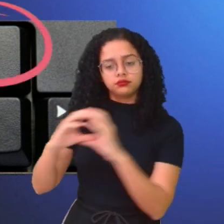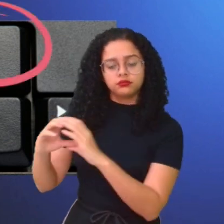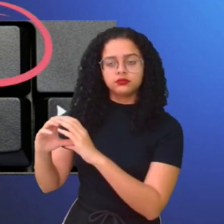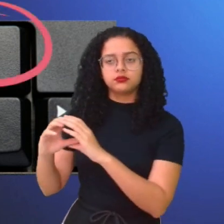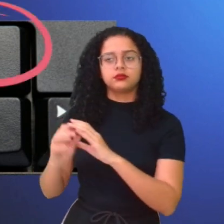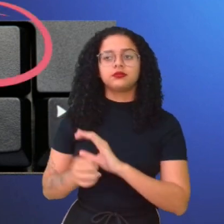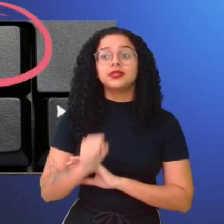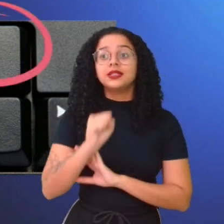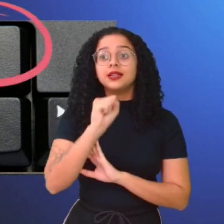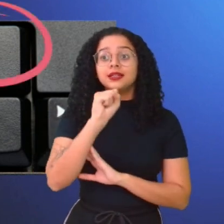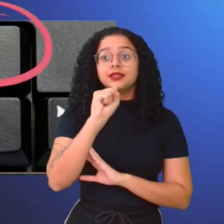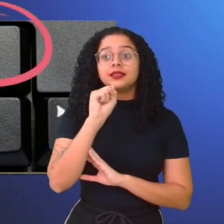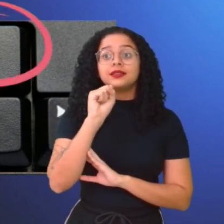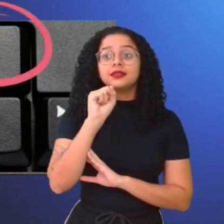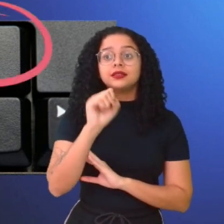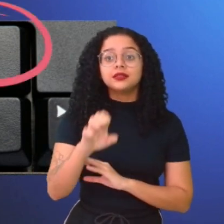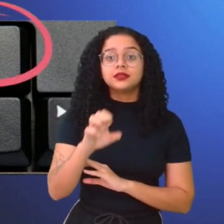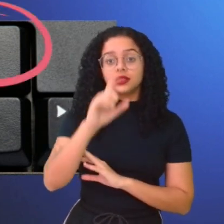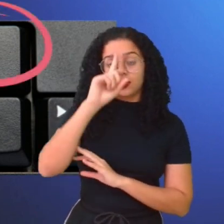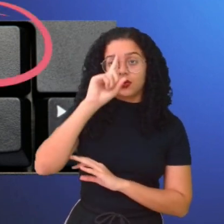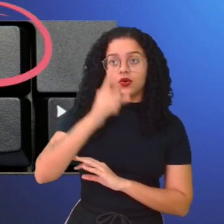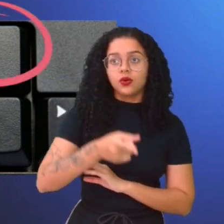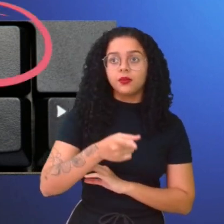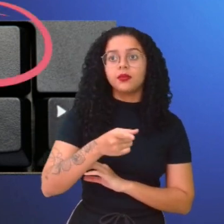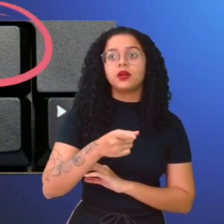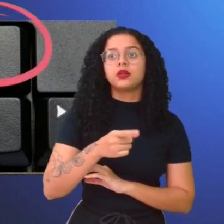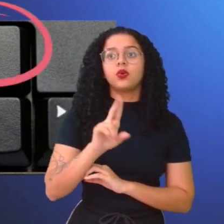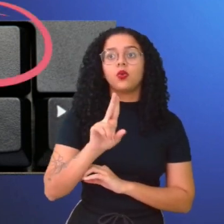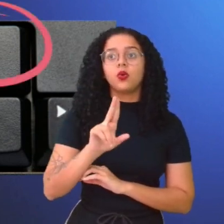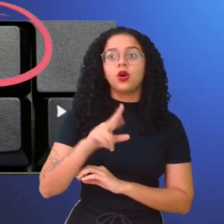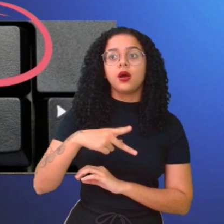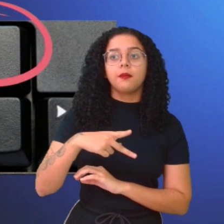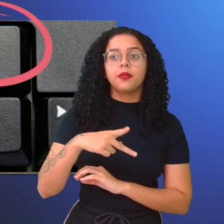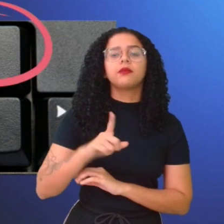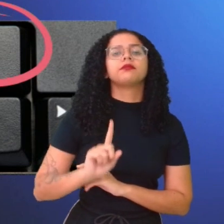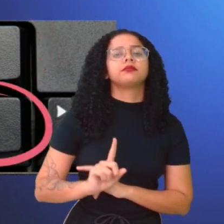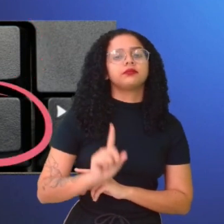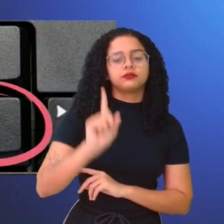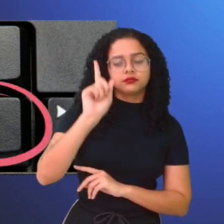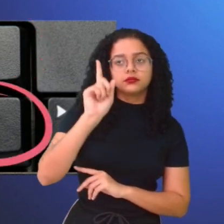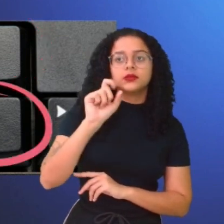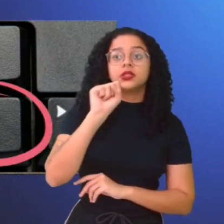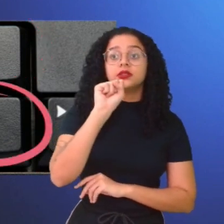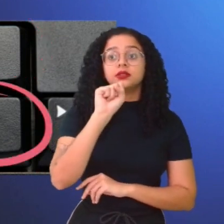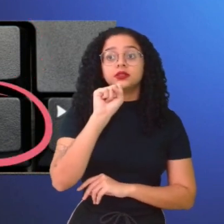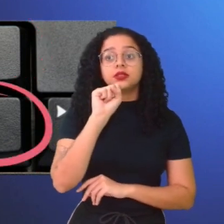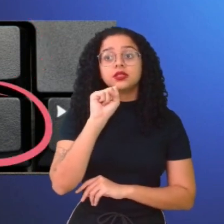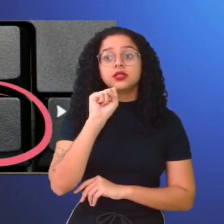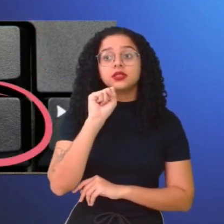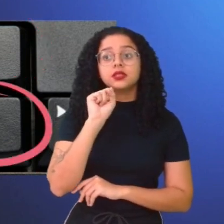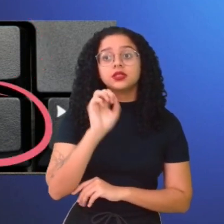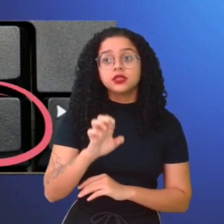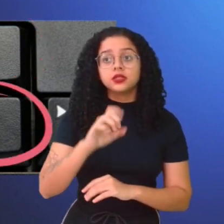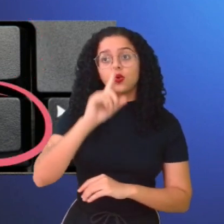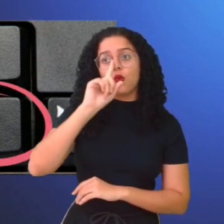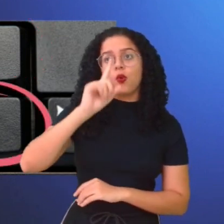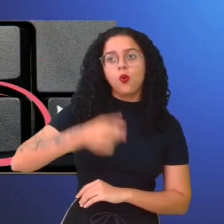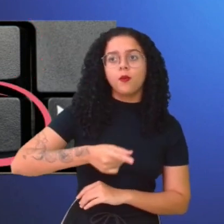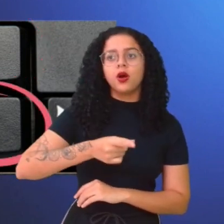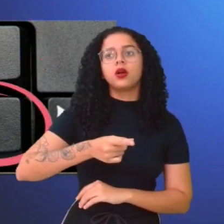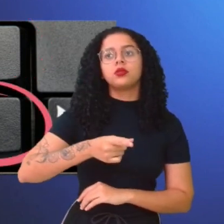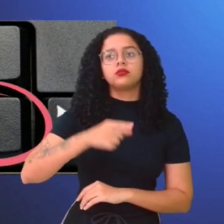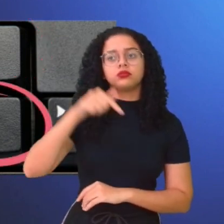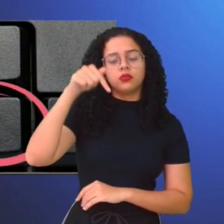esquerda. Uhum. Se o comando up para cima for dado, bolinha vai para cima. Se o comando